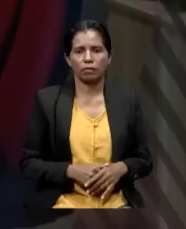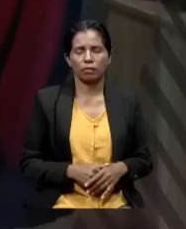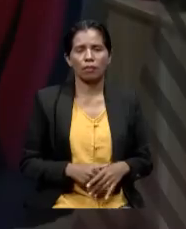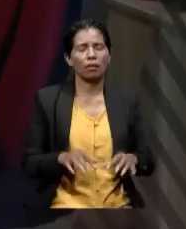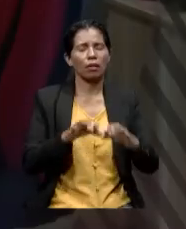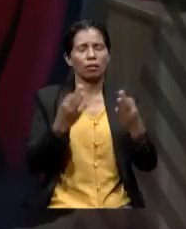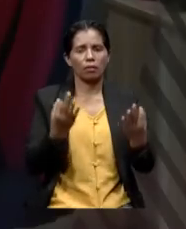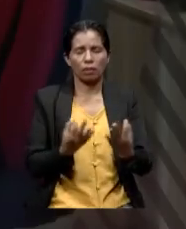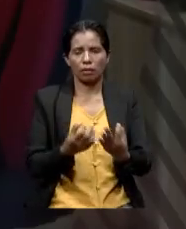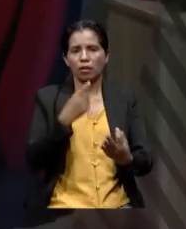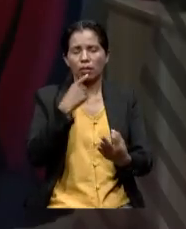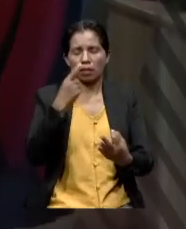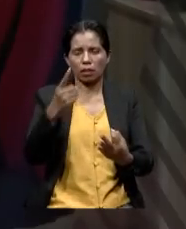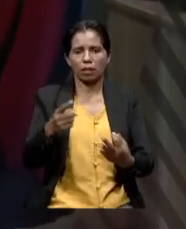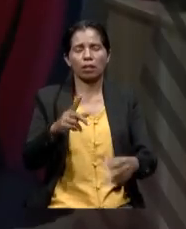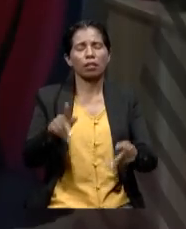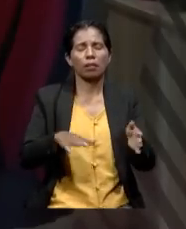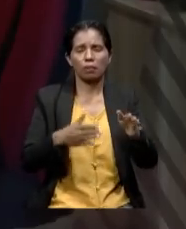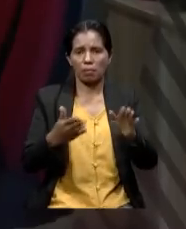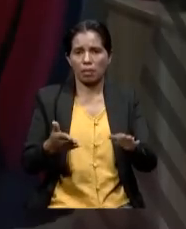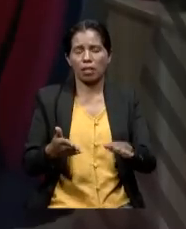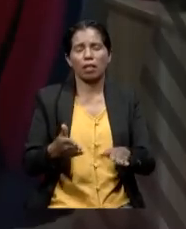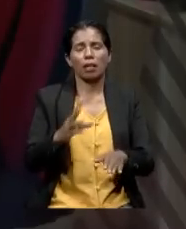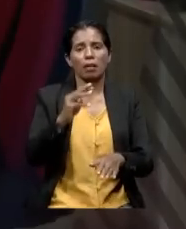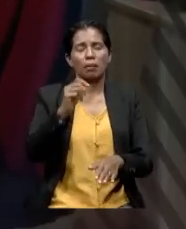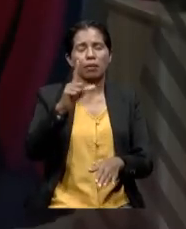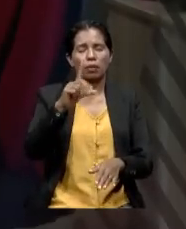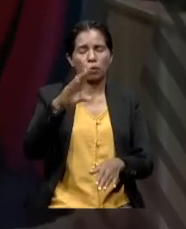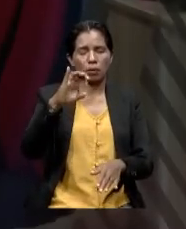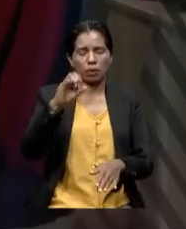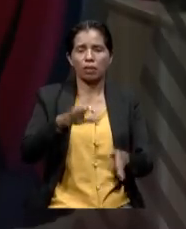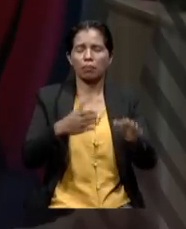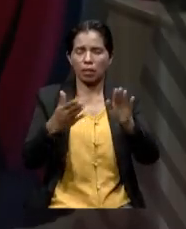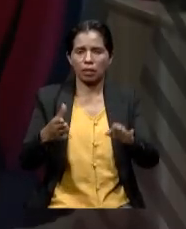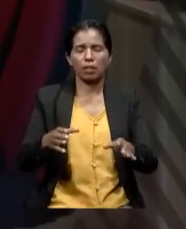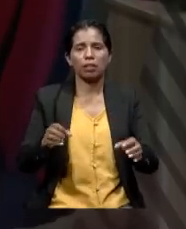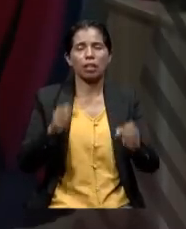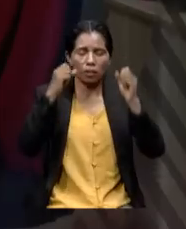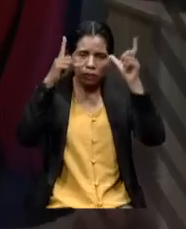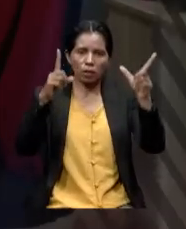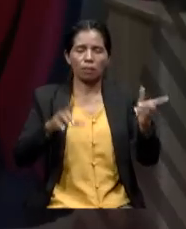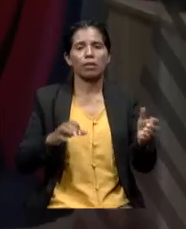Familia Lobato considera ma te bien Luis Lobato ne mate a nessa surpresa ba familia.